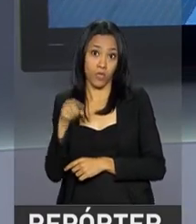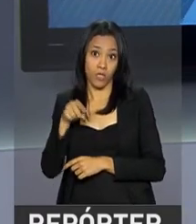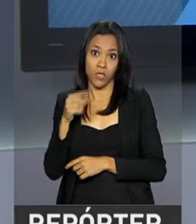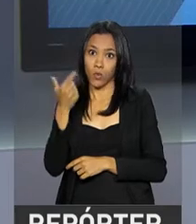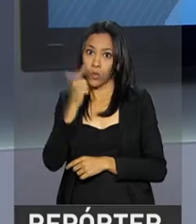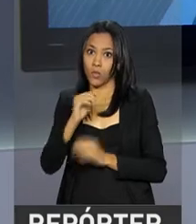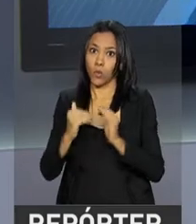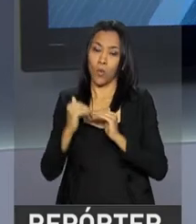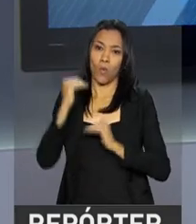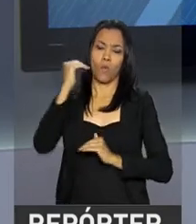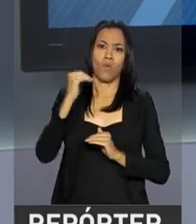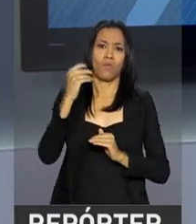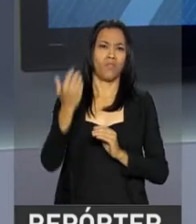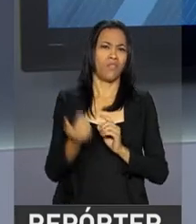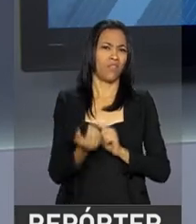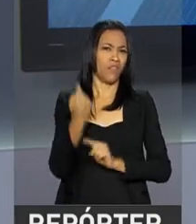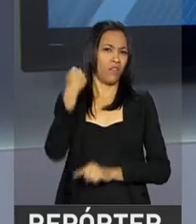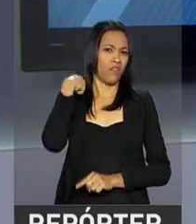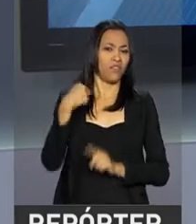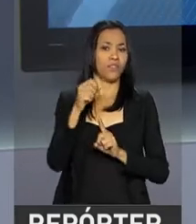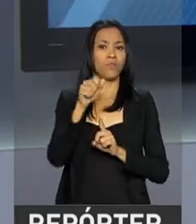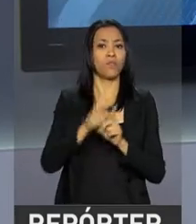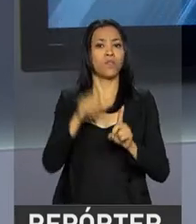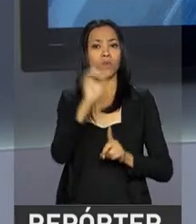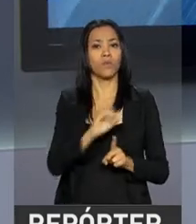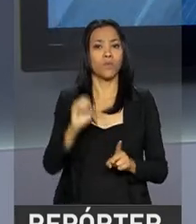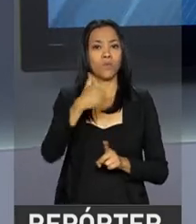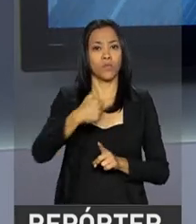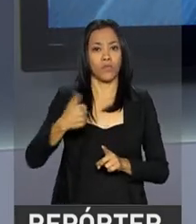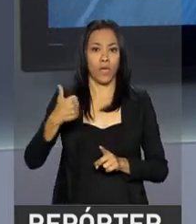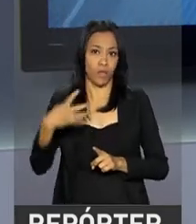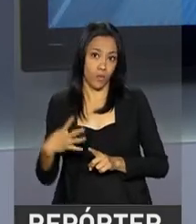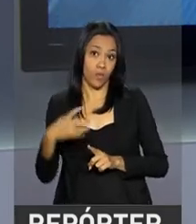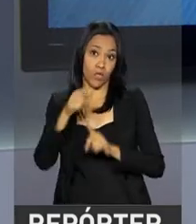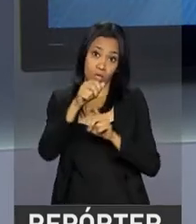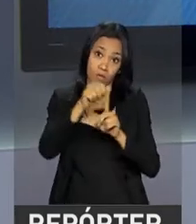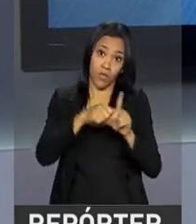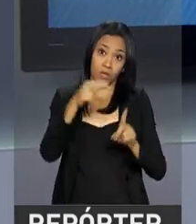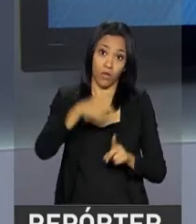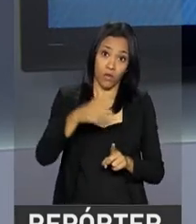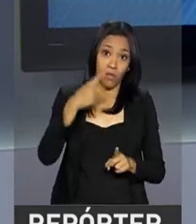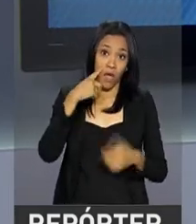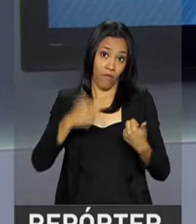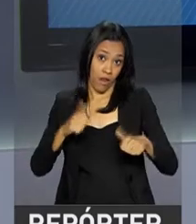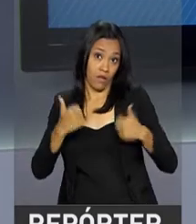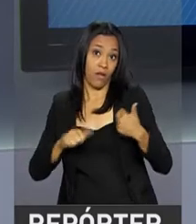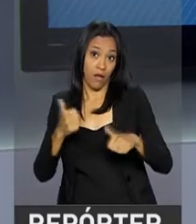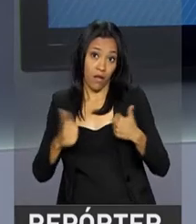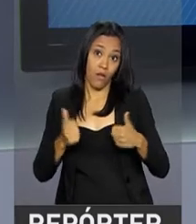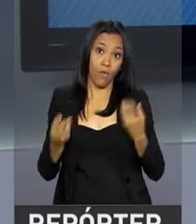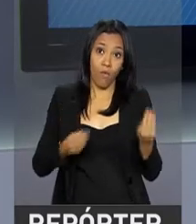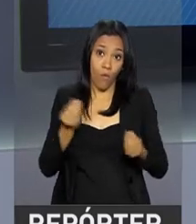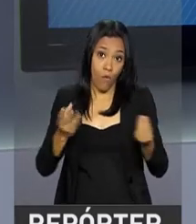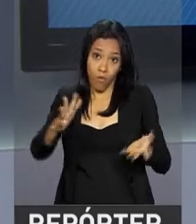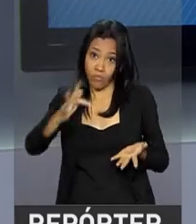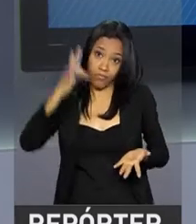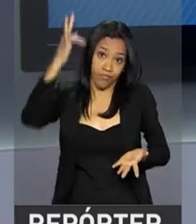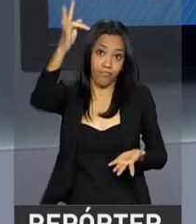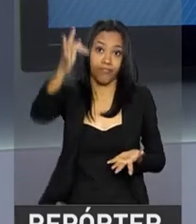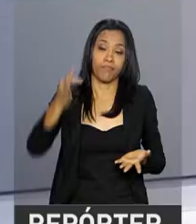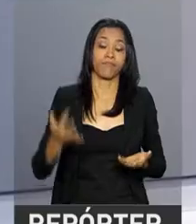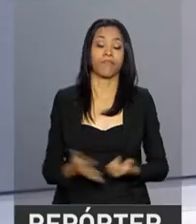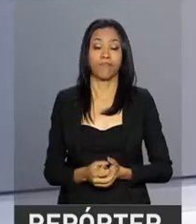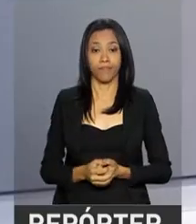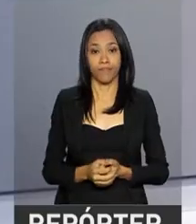desde outubro de 2014 em novembro os consumidores avaliaram melhor tanto a situação atual quanto às perspectivas futuras